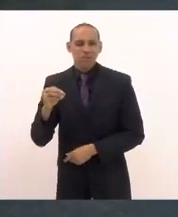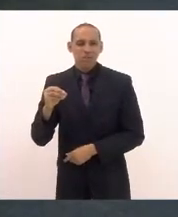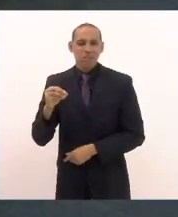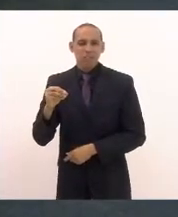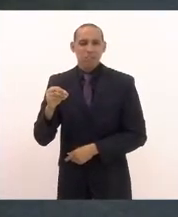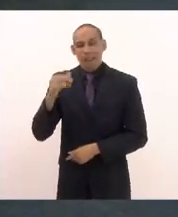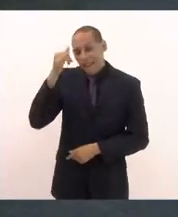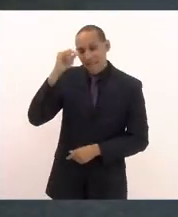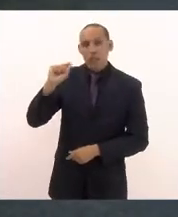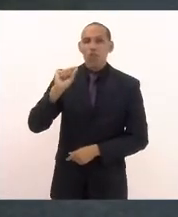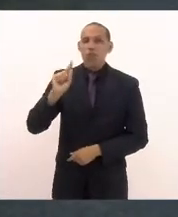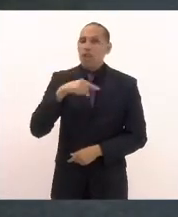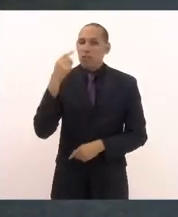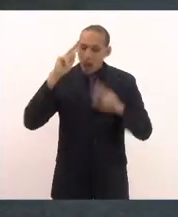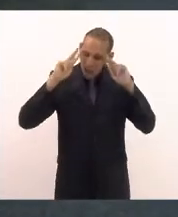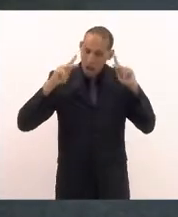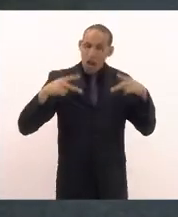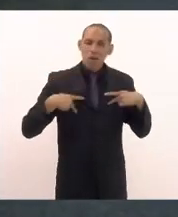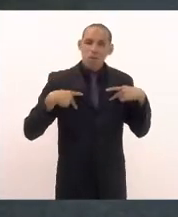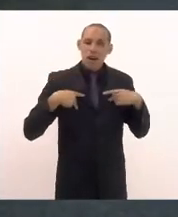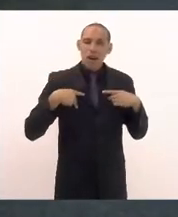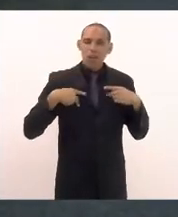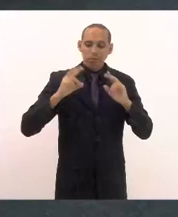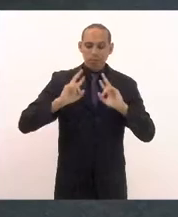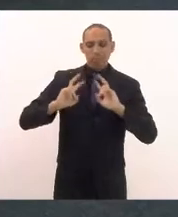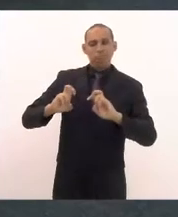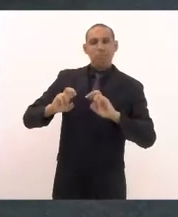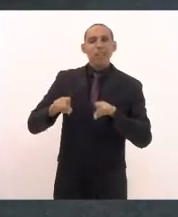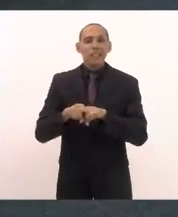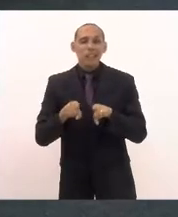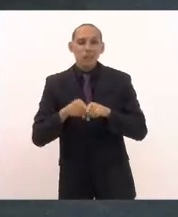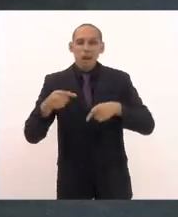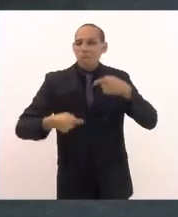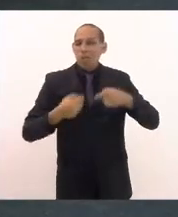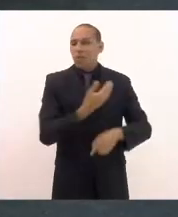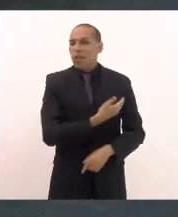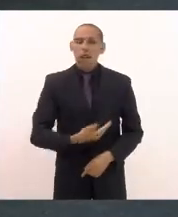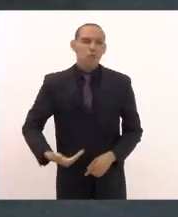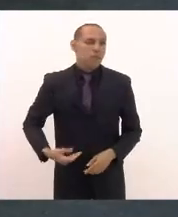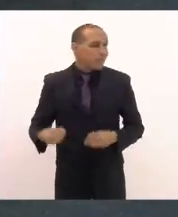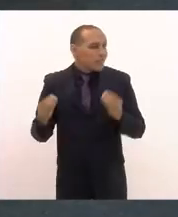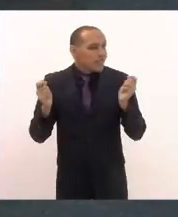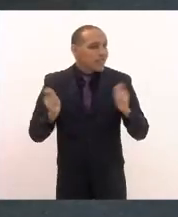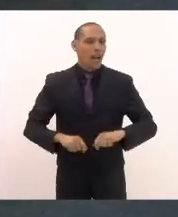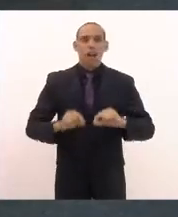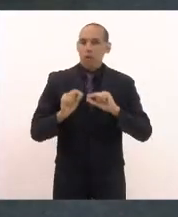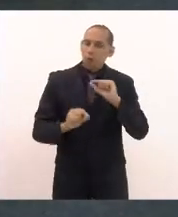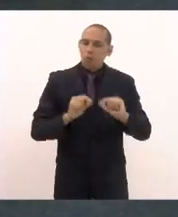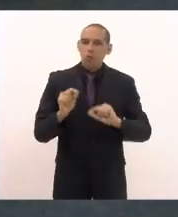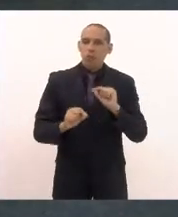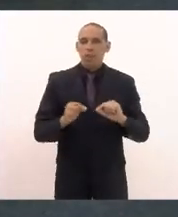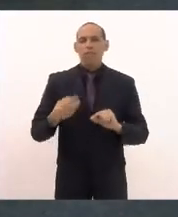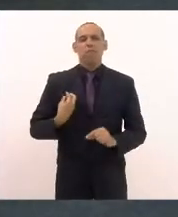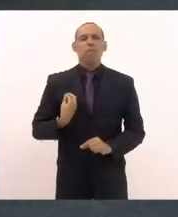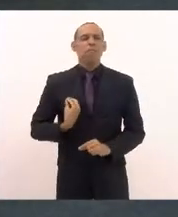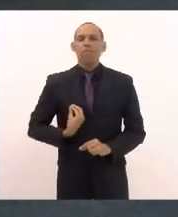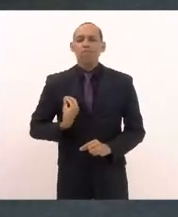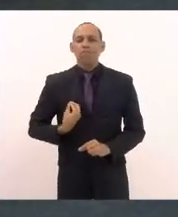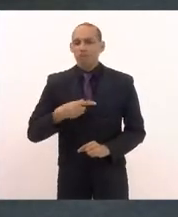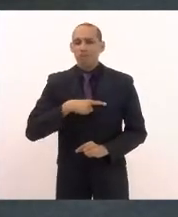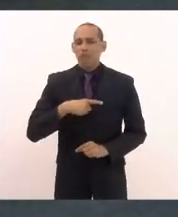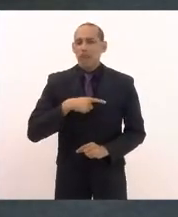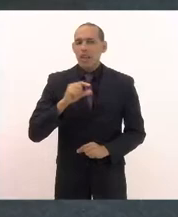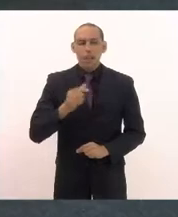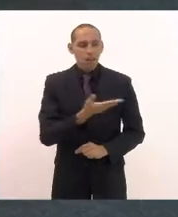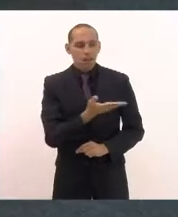reconhecermos enquanto humanidade, mas uma política pública que traga a possibilidade de existência dos